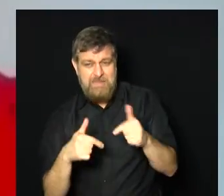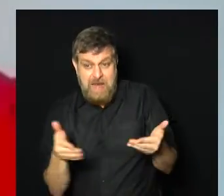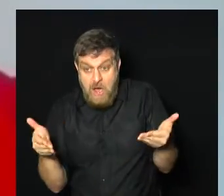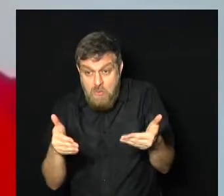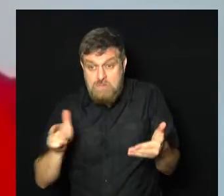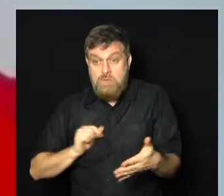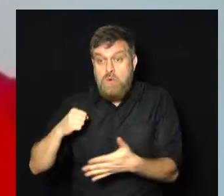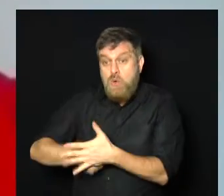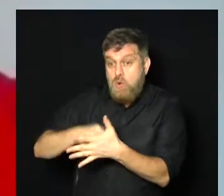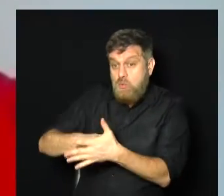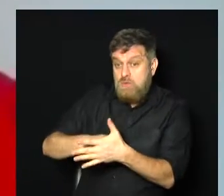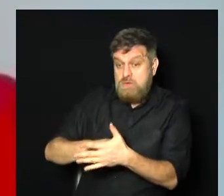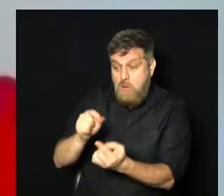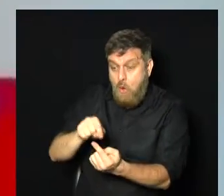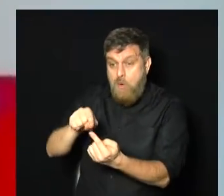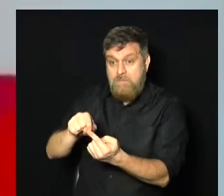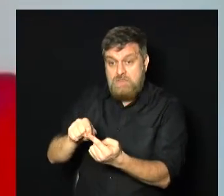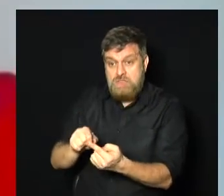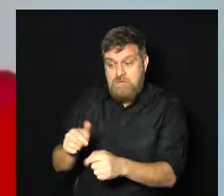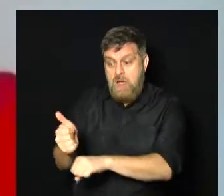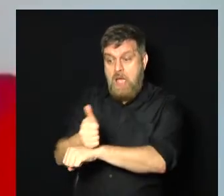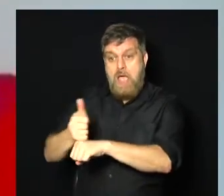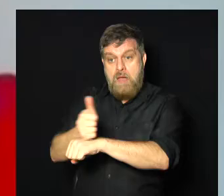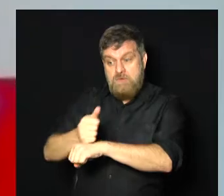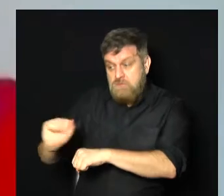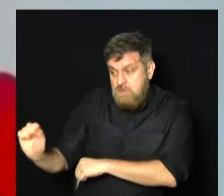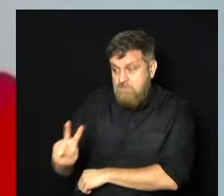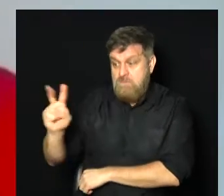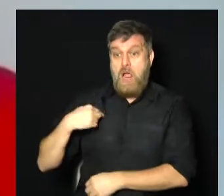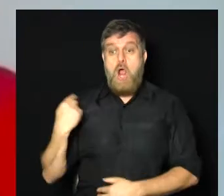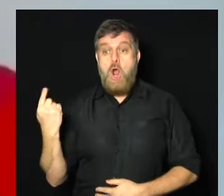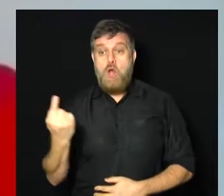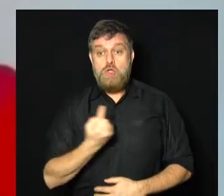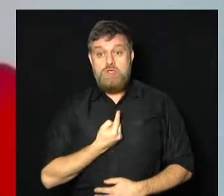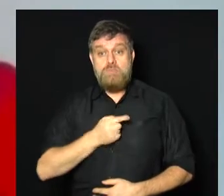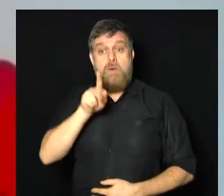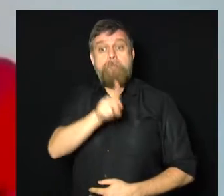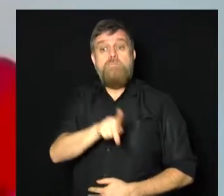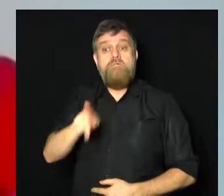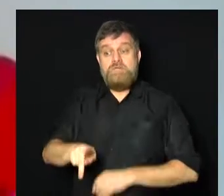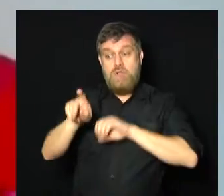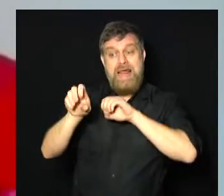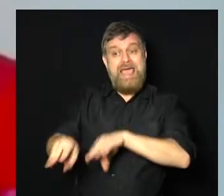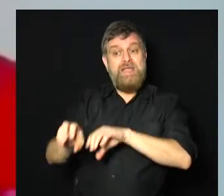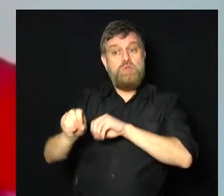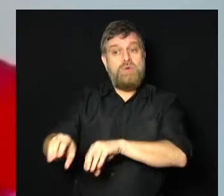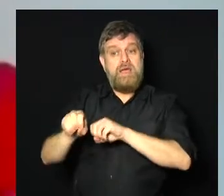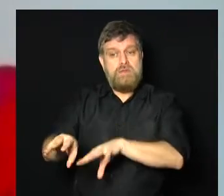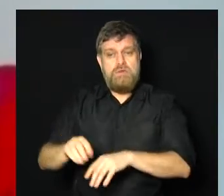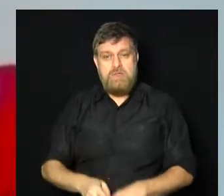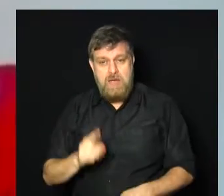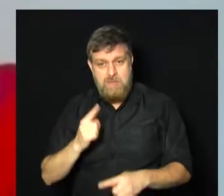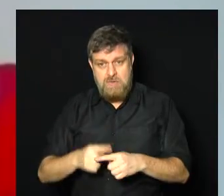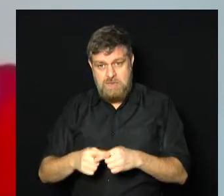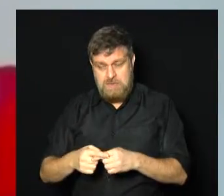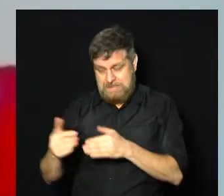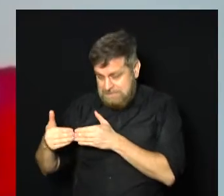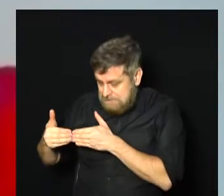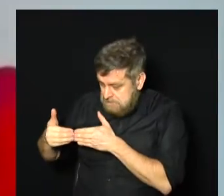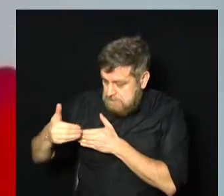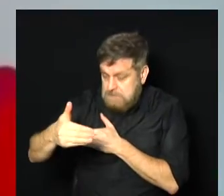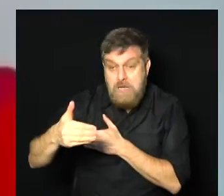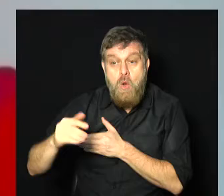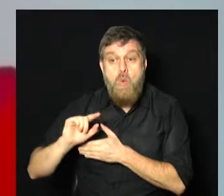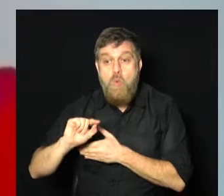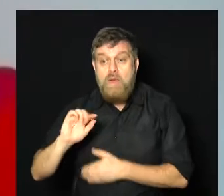lutas pela valorização e reconhecimento da nossa função enquanto educadoras, como professoras, né? porque desde então nós